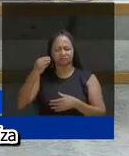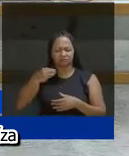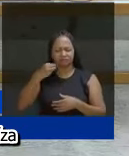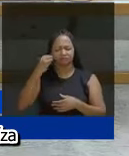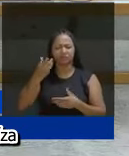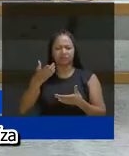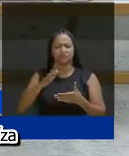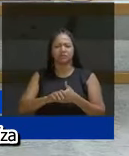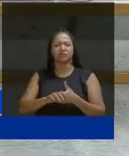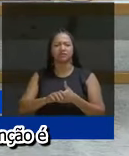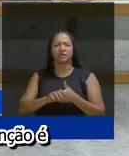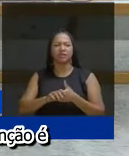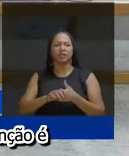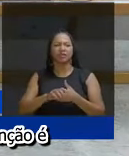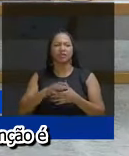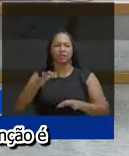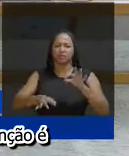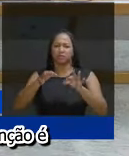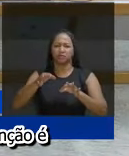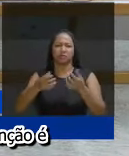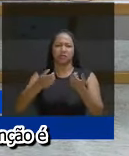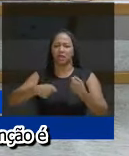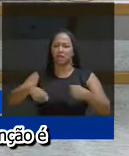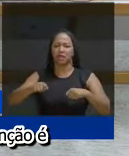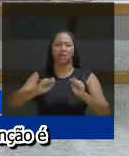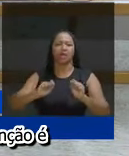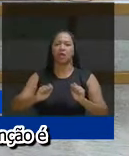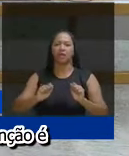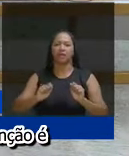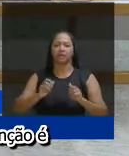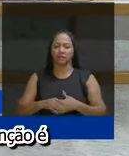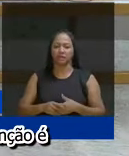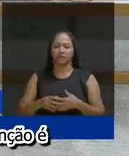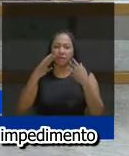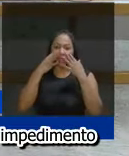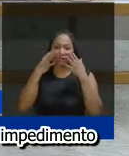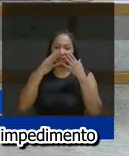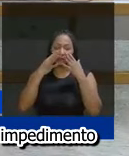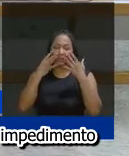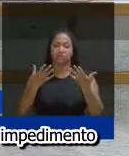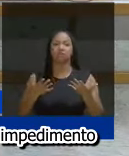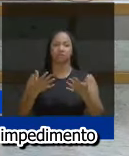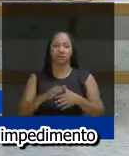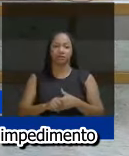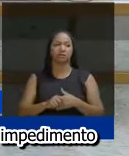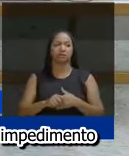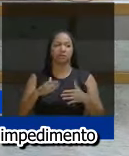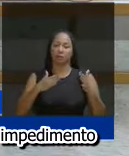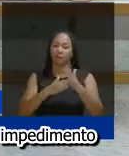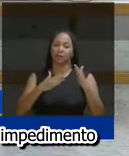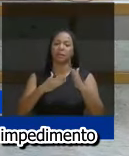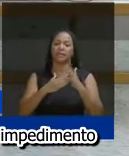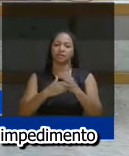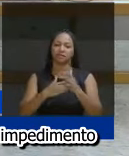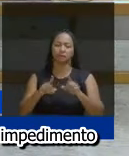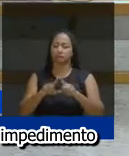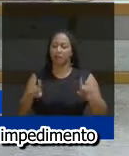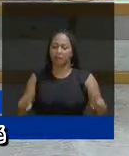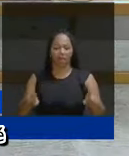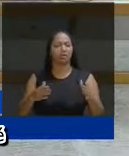a ilustre juíza nem precisaria manifestar. O que me chamou a atenção é porque lá estaria registrado como impedimento, mas não